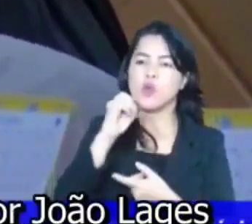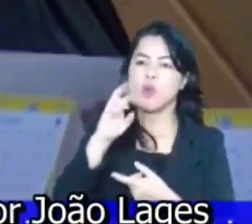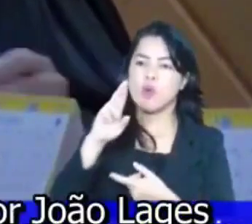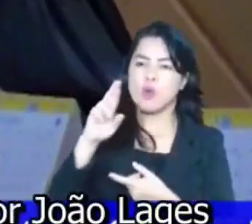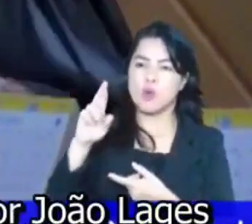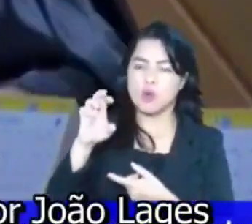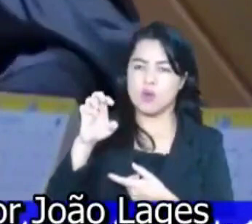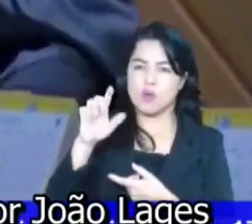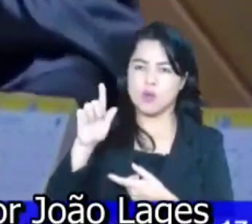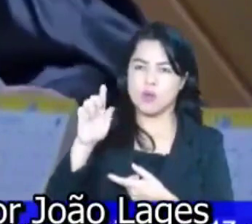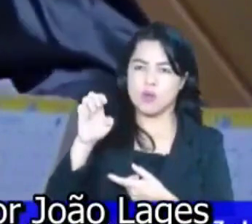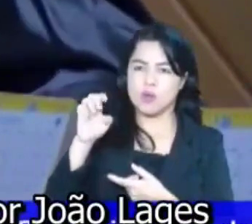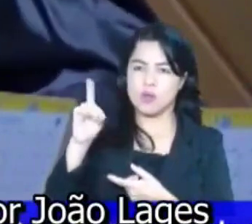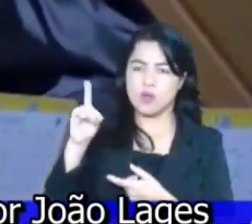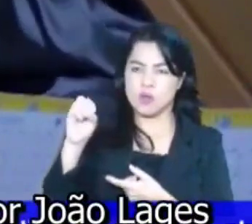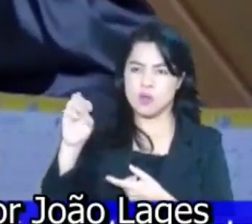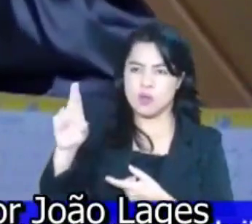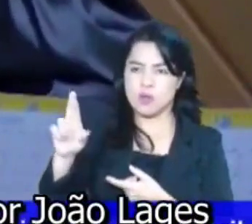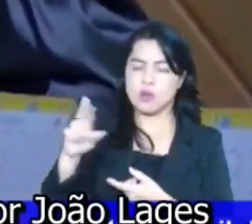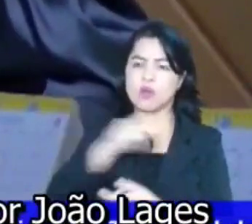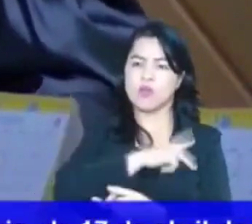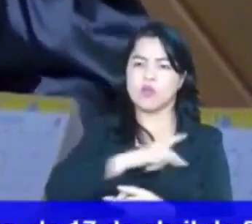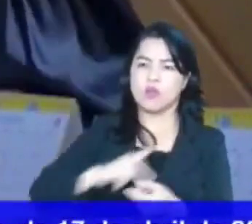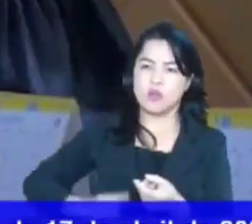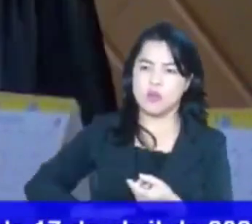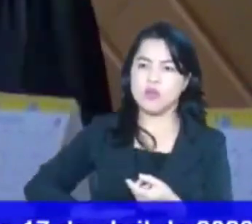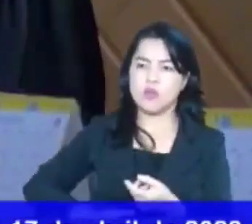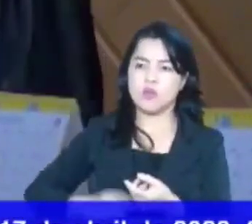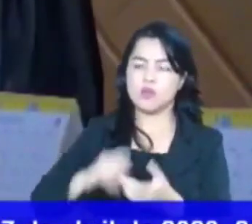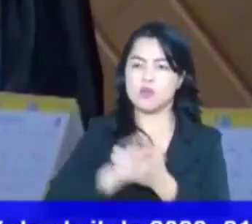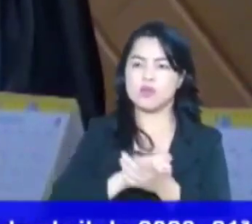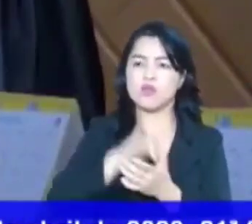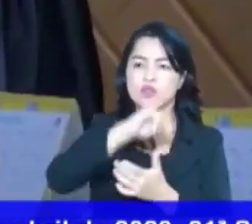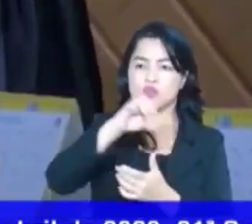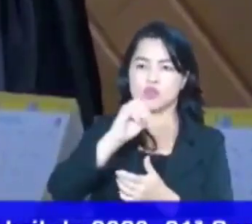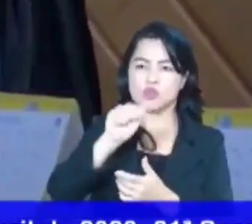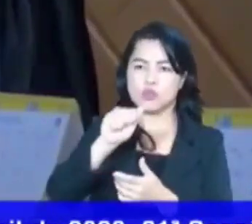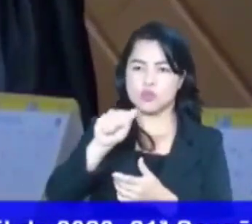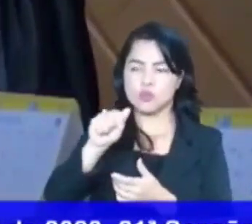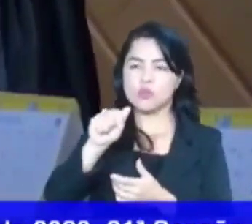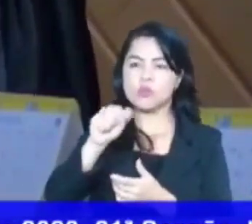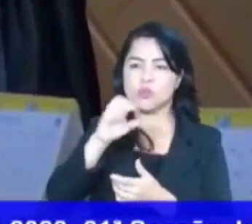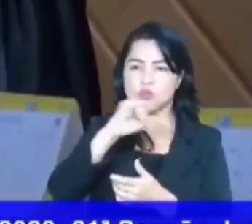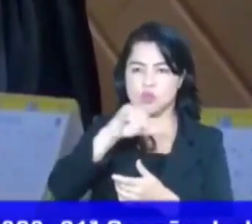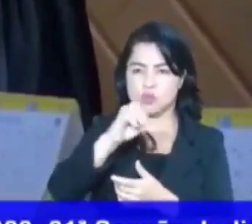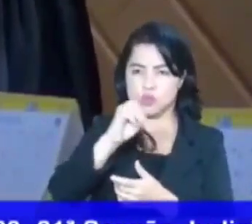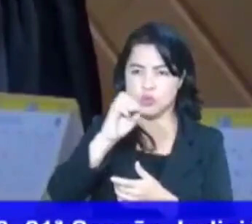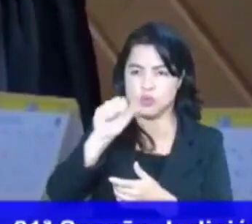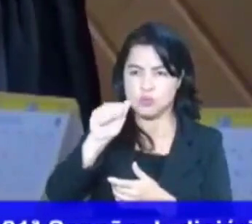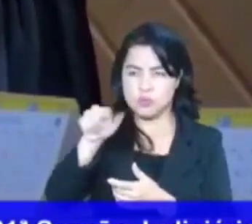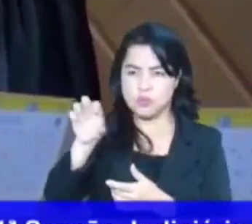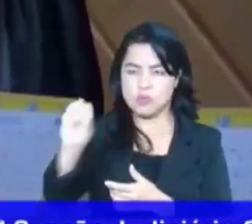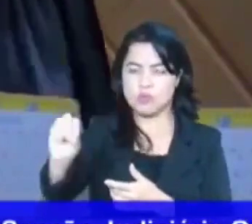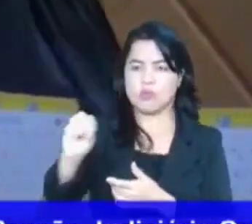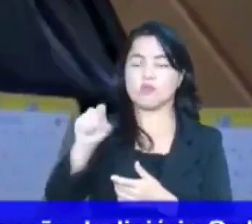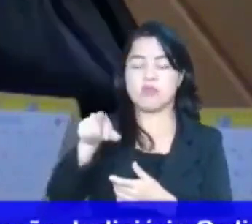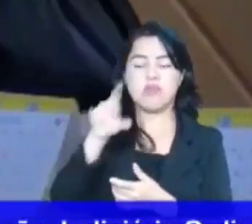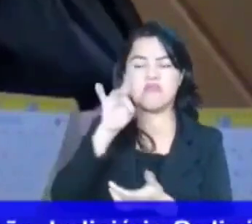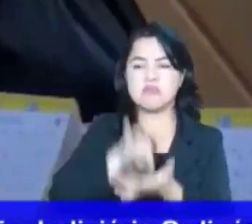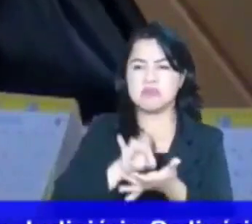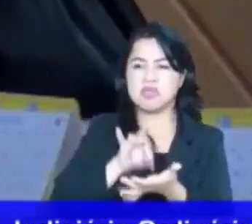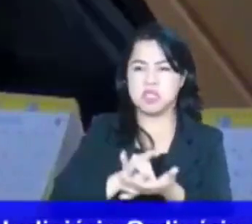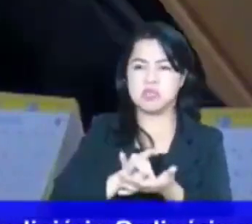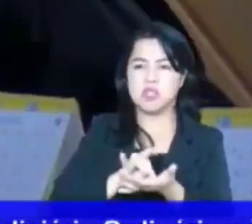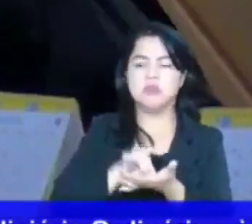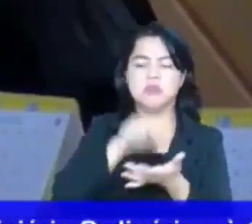hoje honrosamente presidente deste tribunal, o desembargador João Lages, é bem verdade que, na